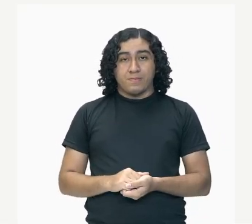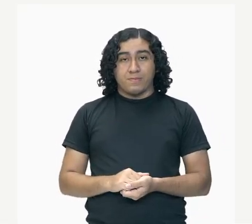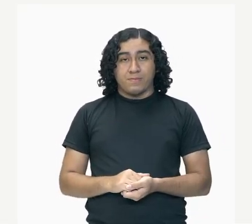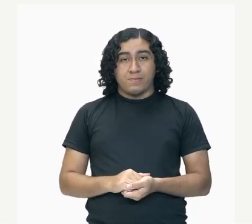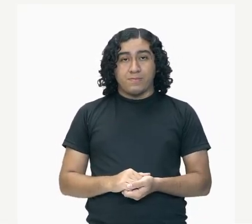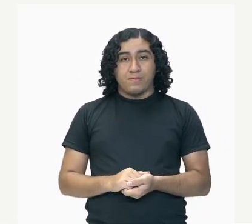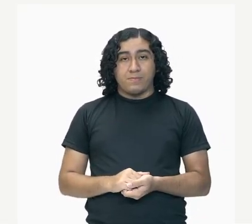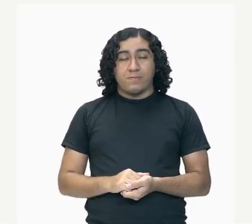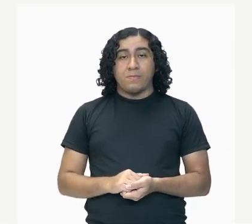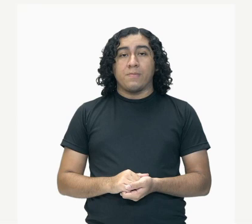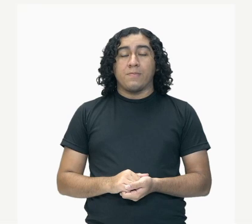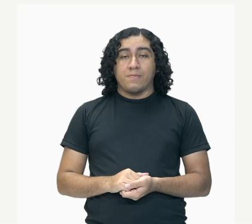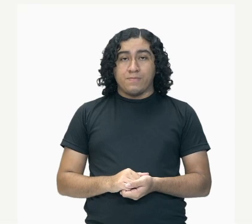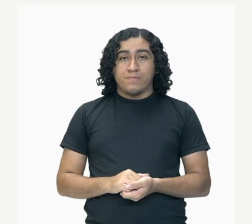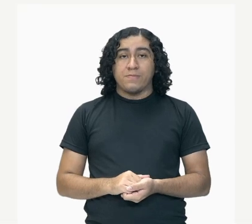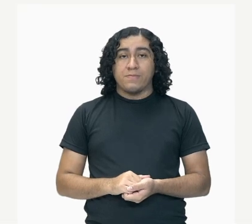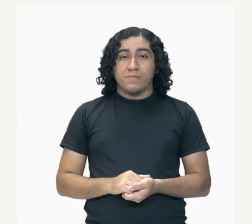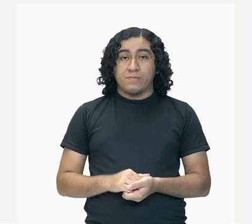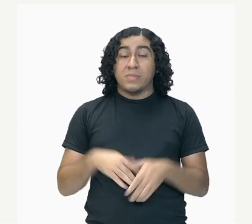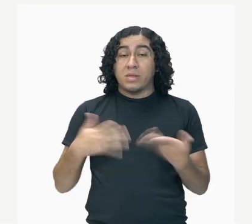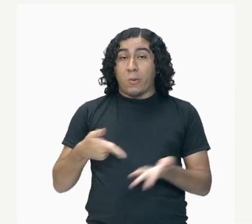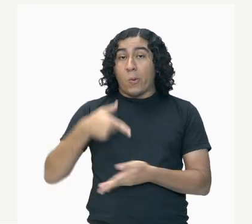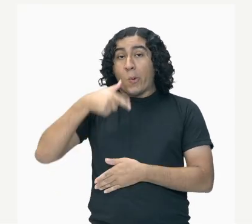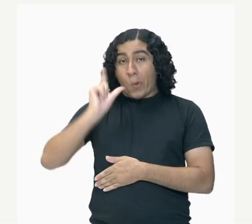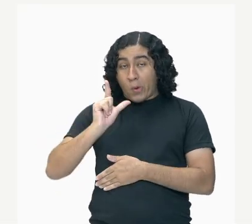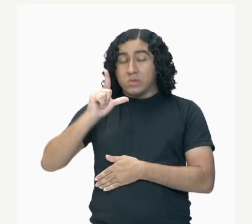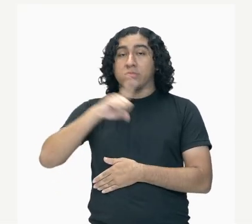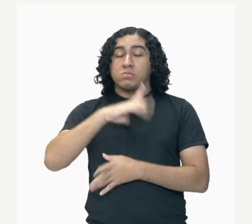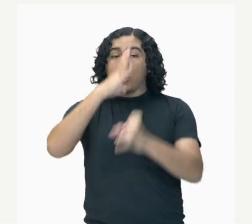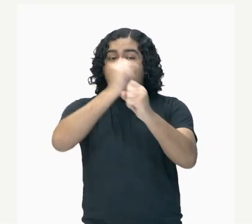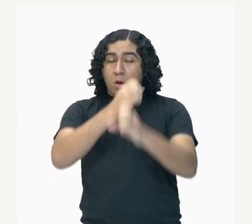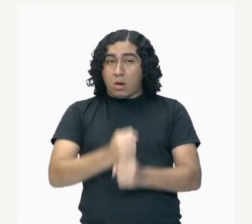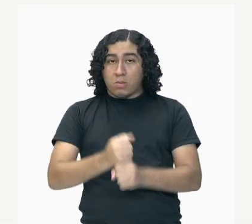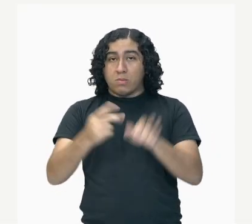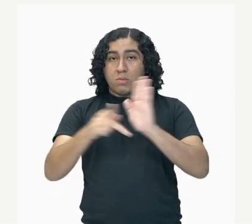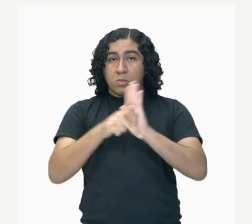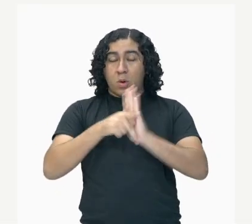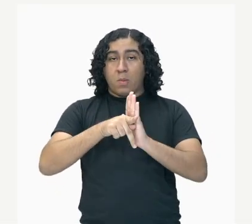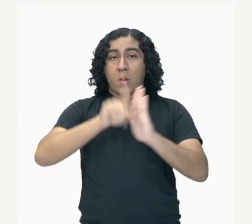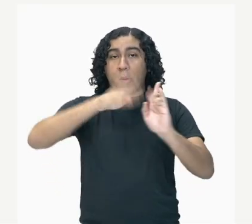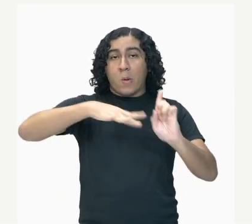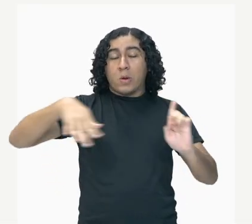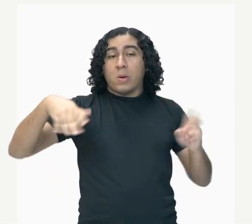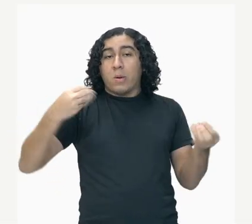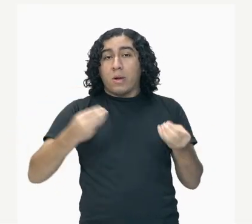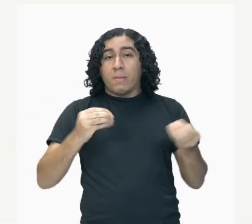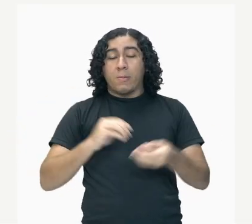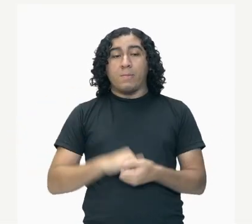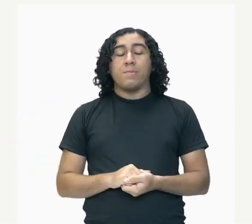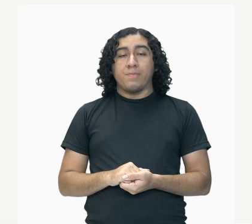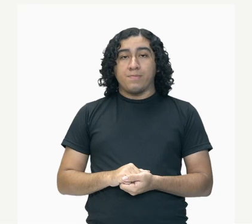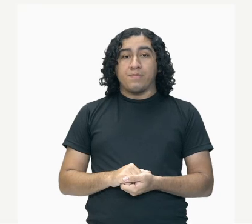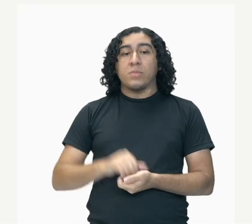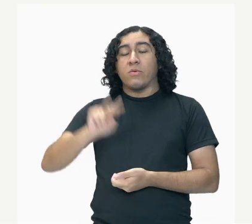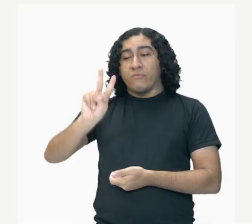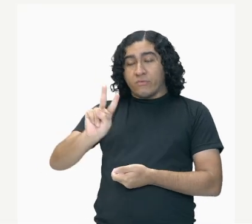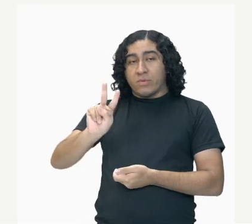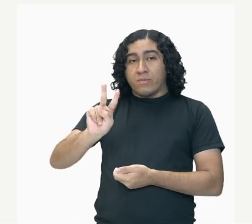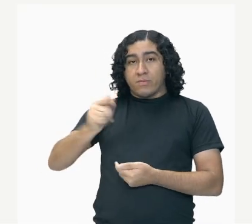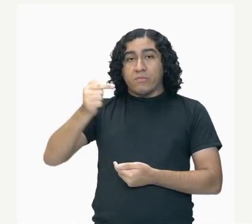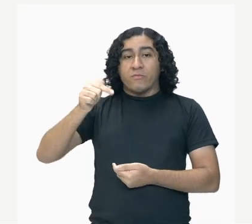que a gente ontem definiu velocidade de propagação da onda como comprimento de onda vezes a